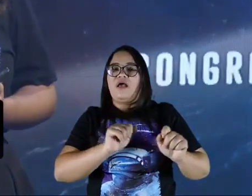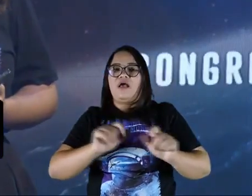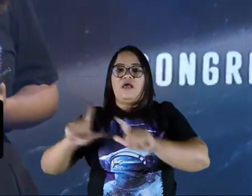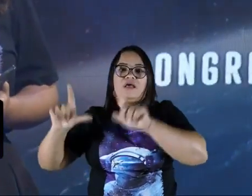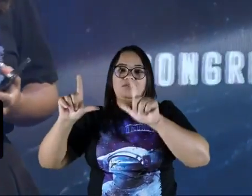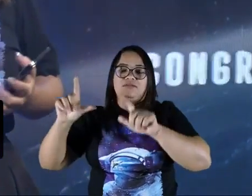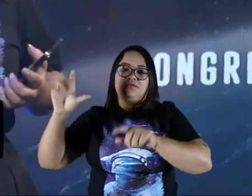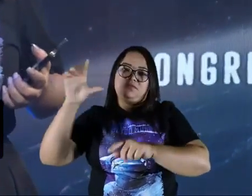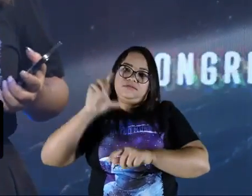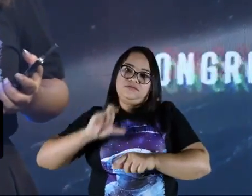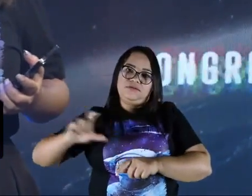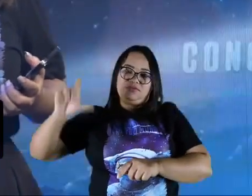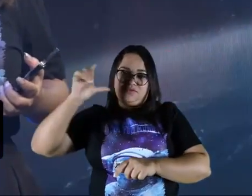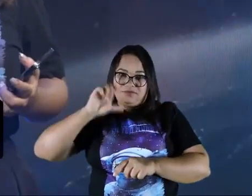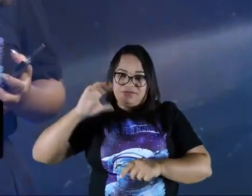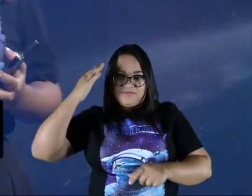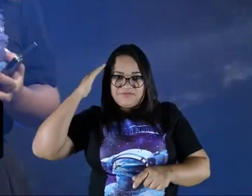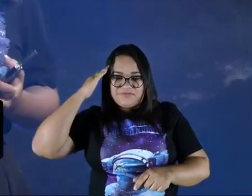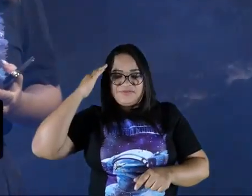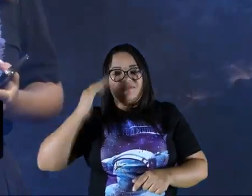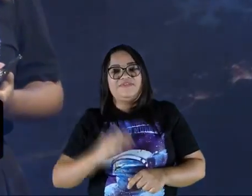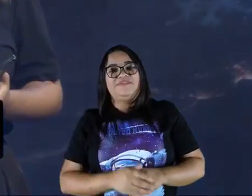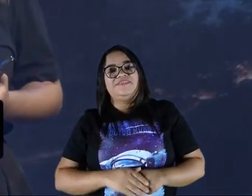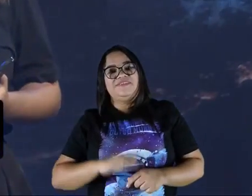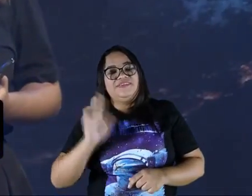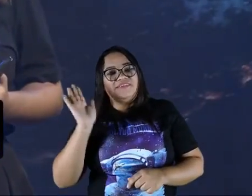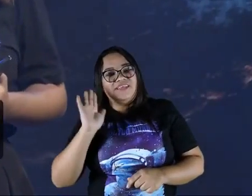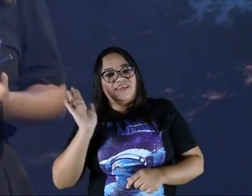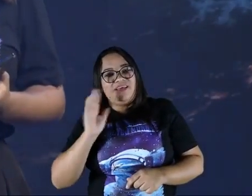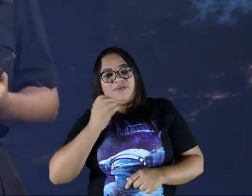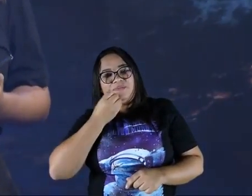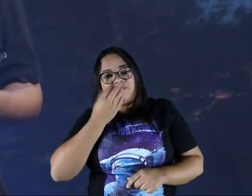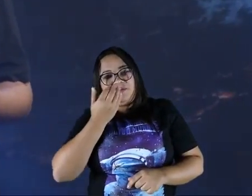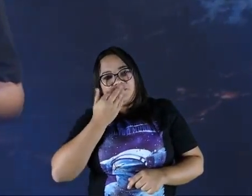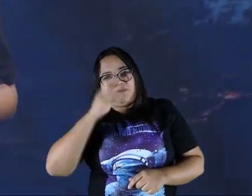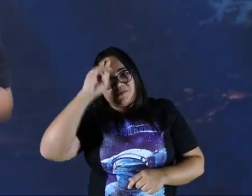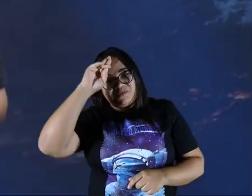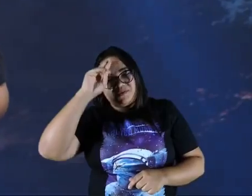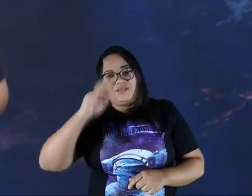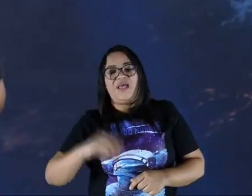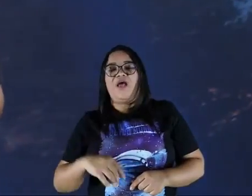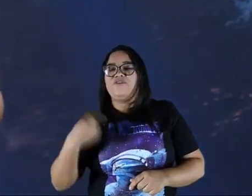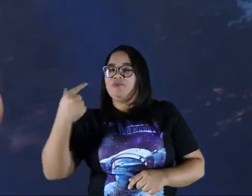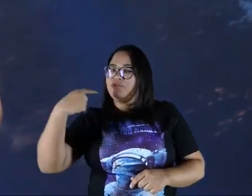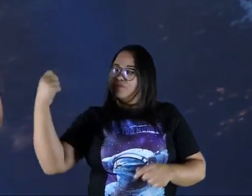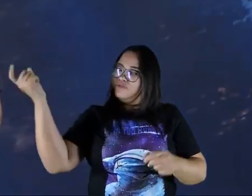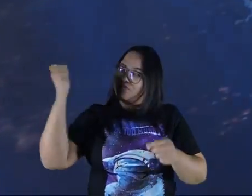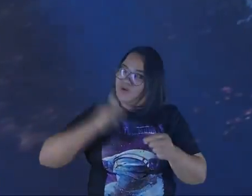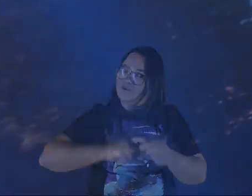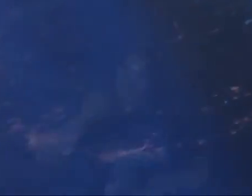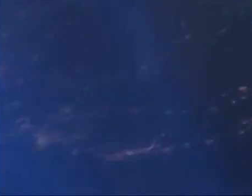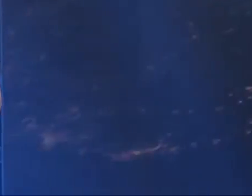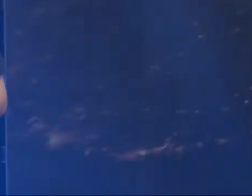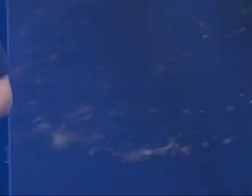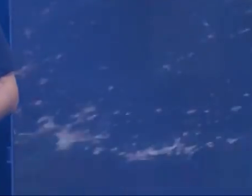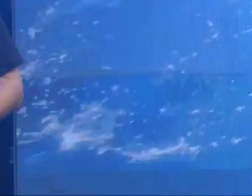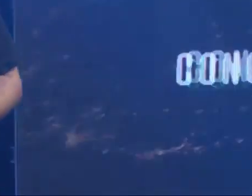lá no Instagram. Entendido? Então a gente se vê depois. Bom almoço para você e daqui a pouco a gente se fala. Tchau, tchau.